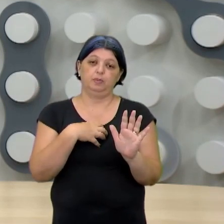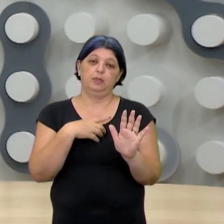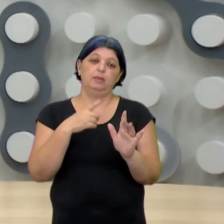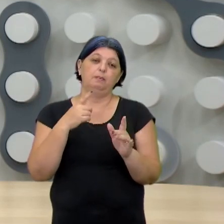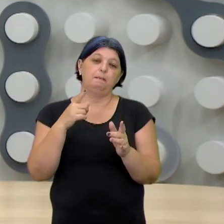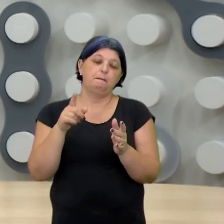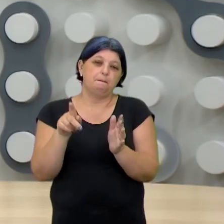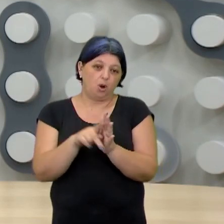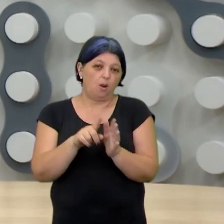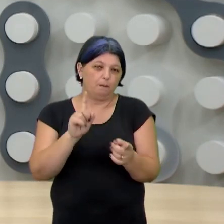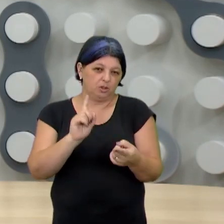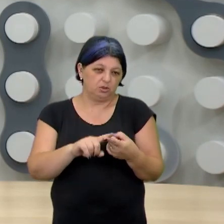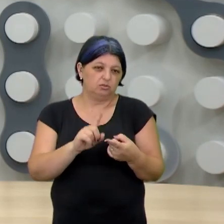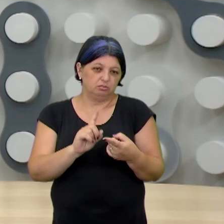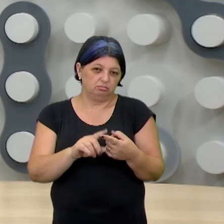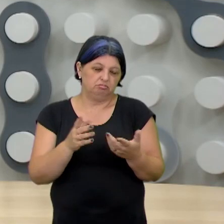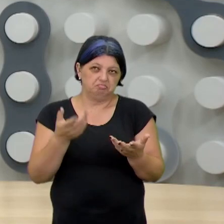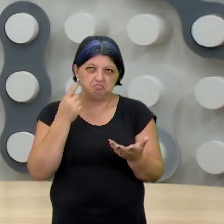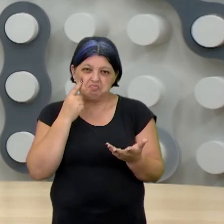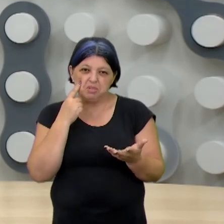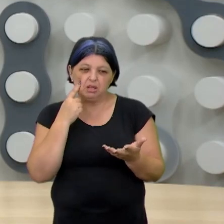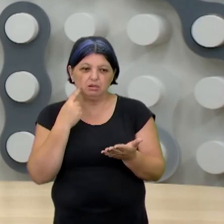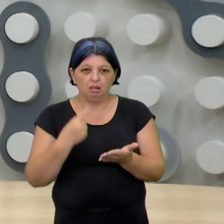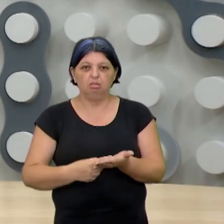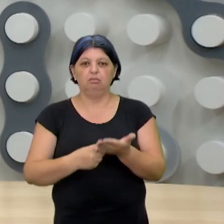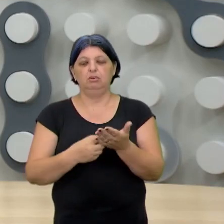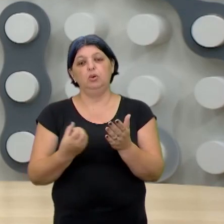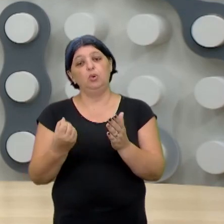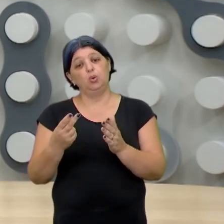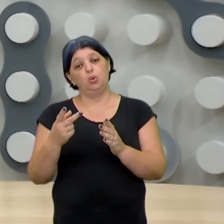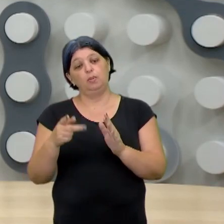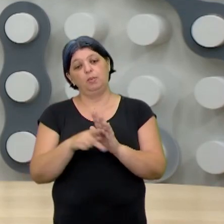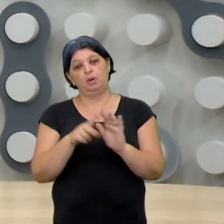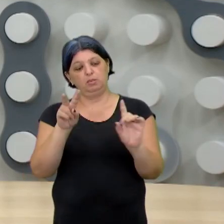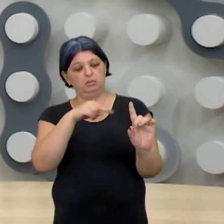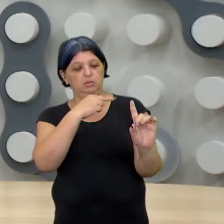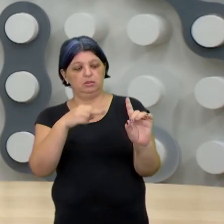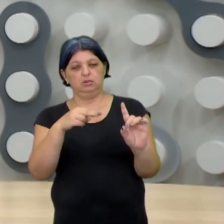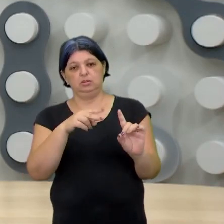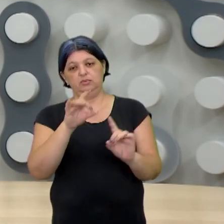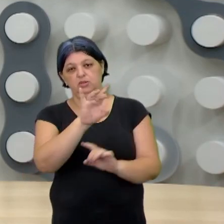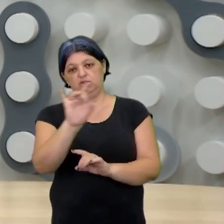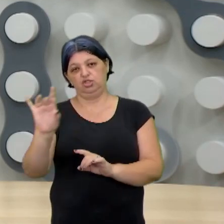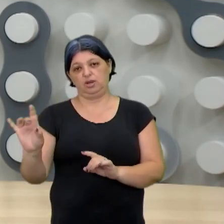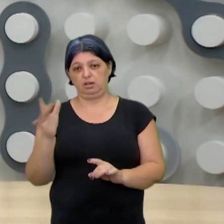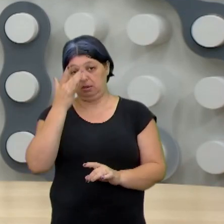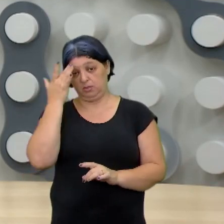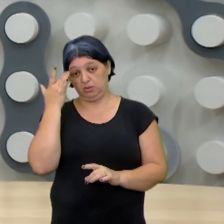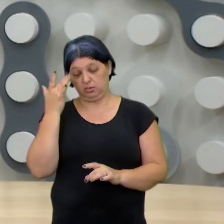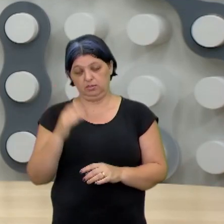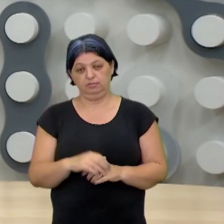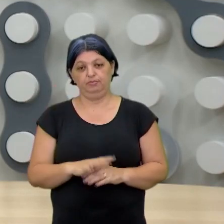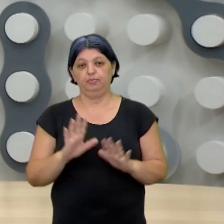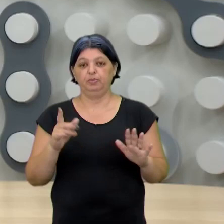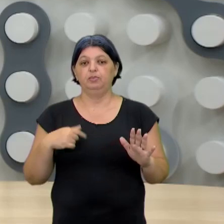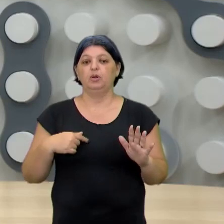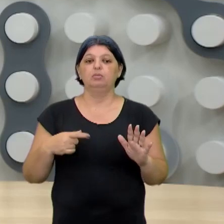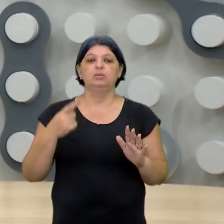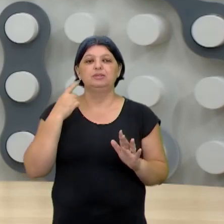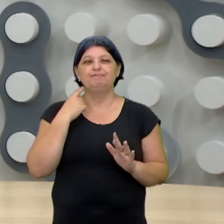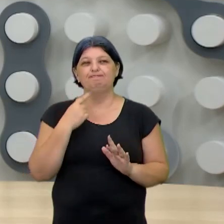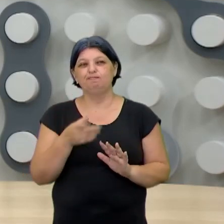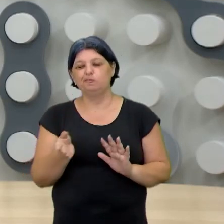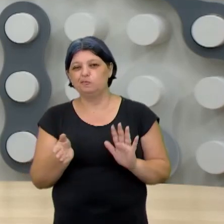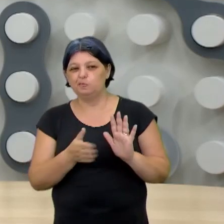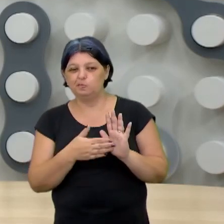proposital, ou até de forma natural, a partir da sua visão, a partir da sua perspectiva, tá? E aí, quando entra na parte proposital, aí